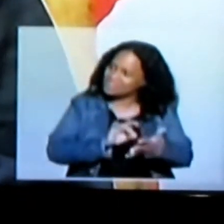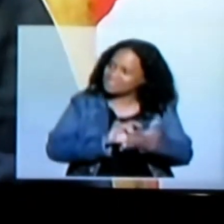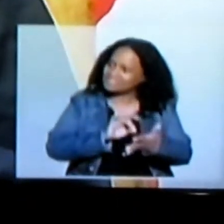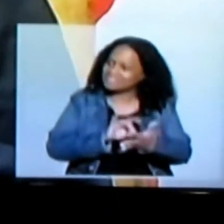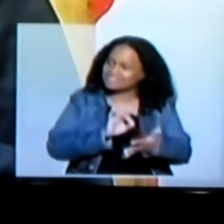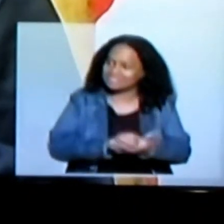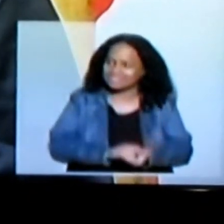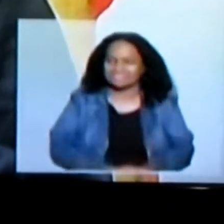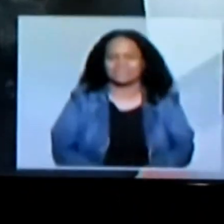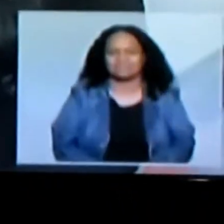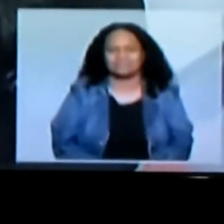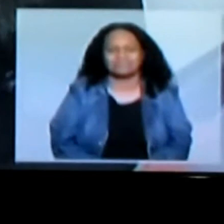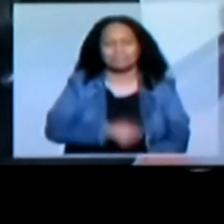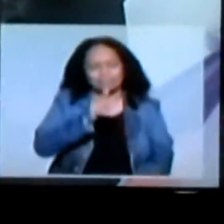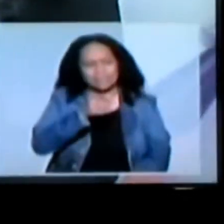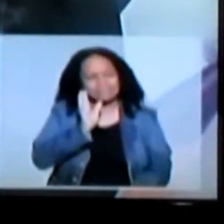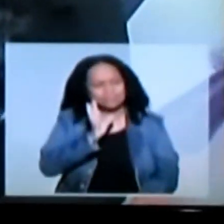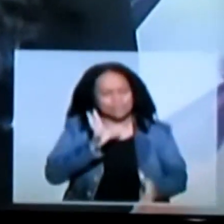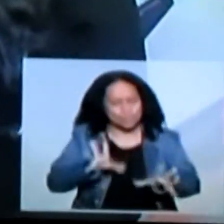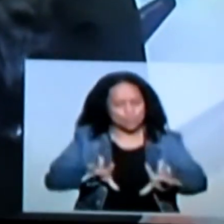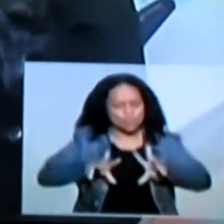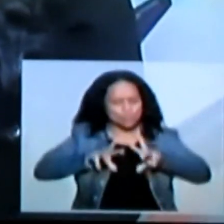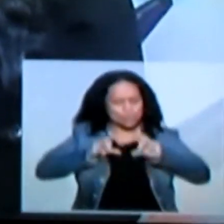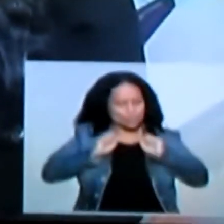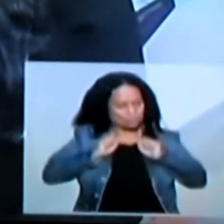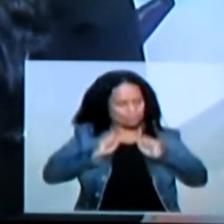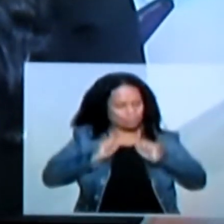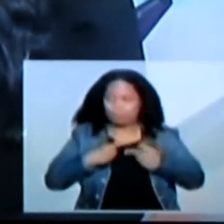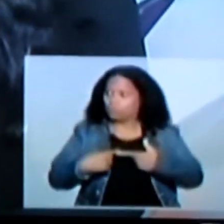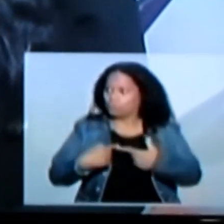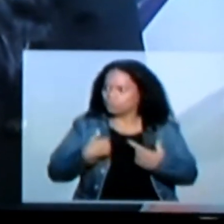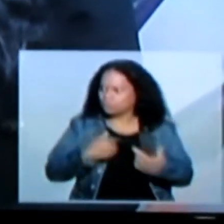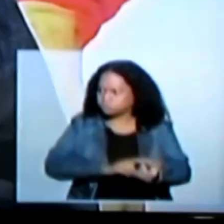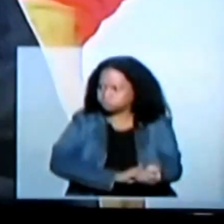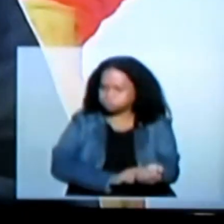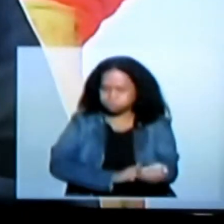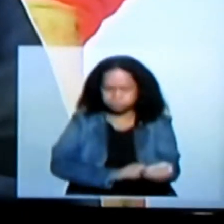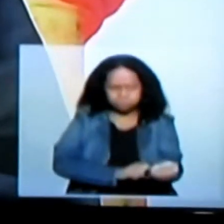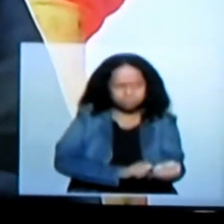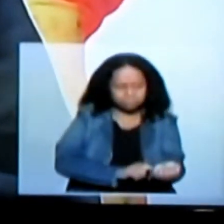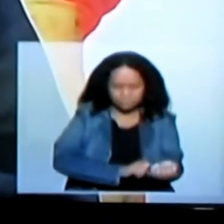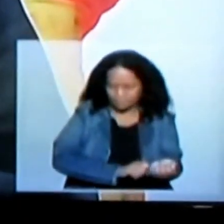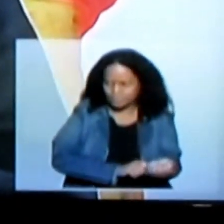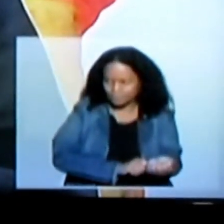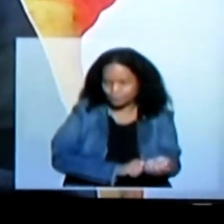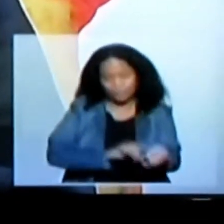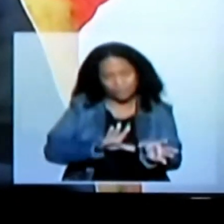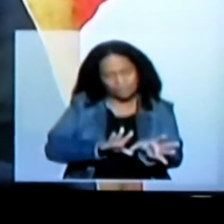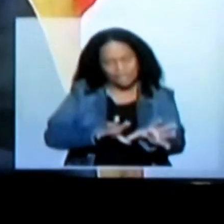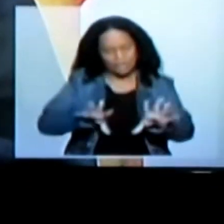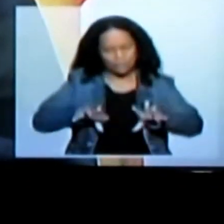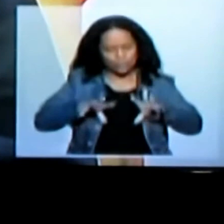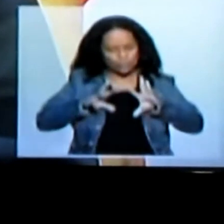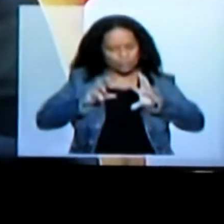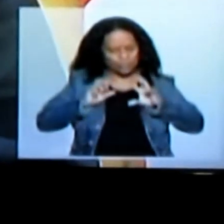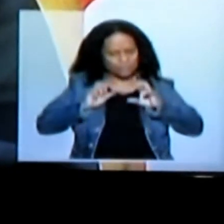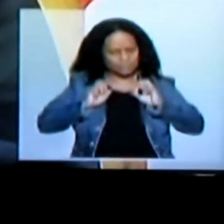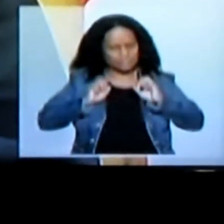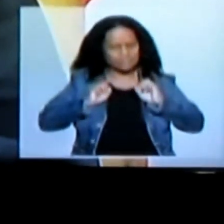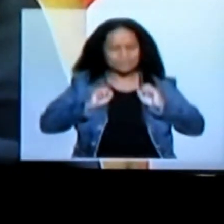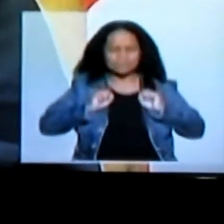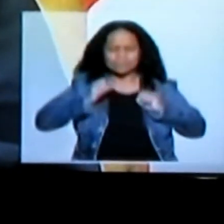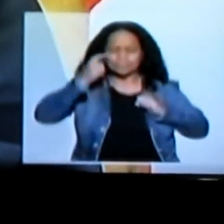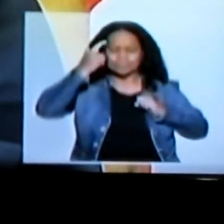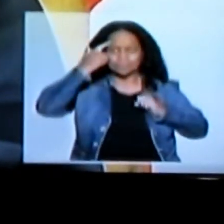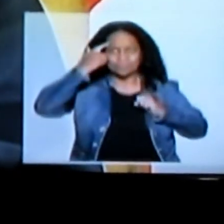morto. É isso aí. Mas isso, você introspectou isso? Ah, eu sou muito nervosa nessas horas. Assim, lógico que eu filtro que eu vou responder,